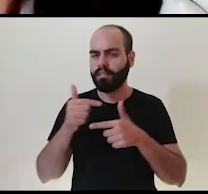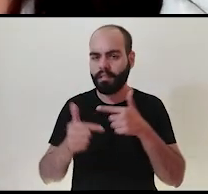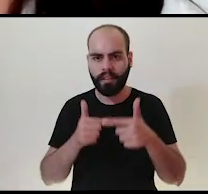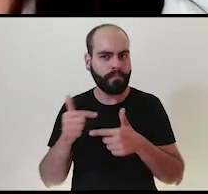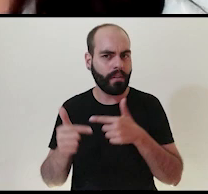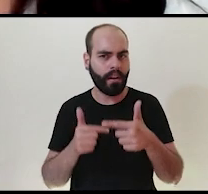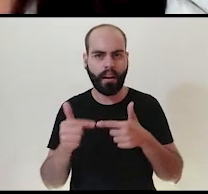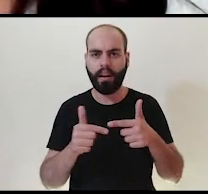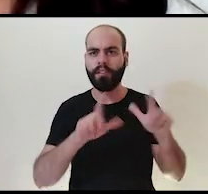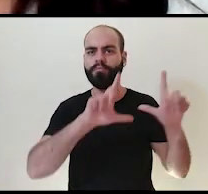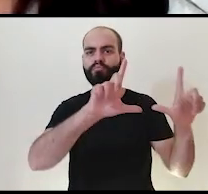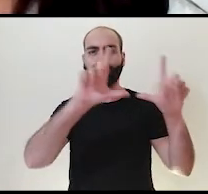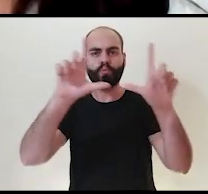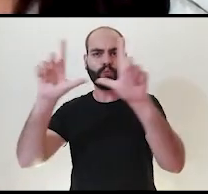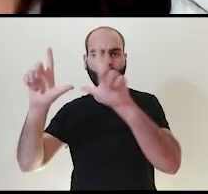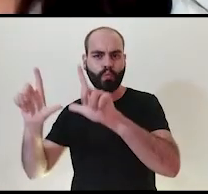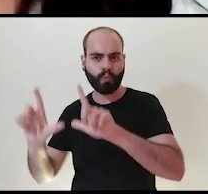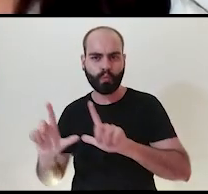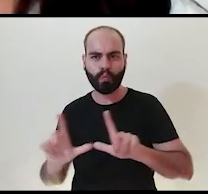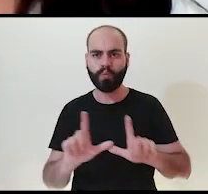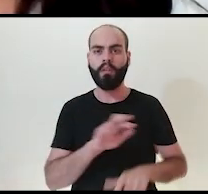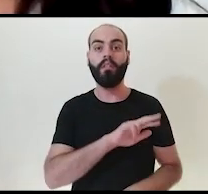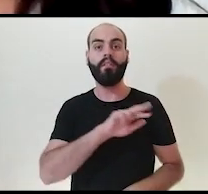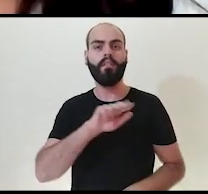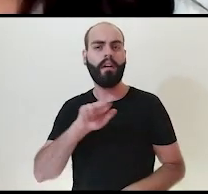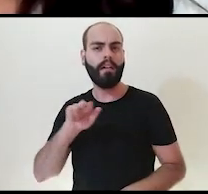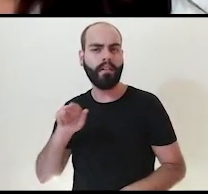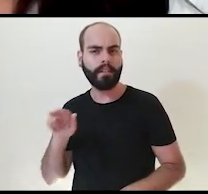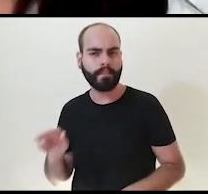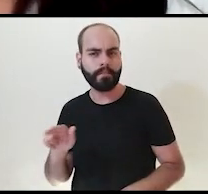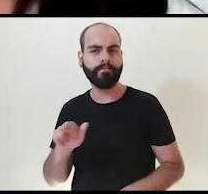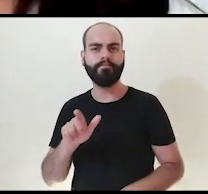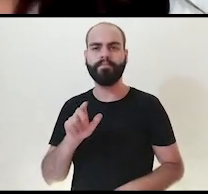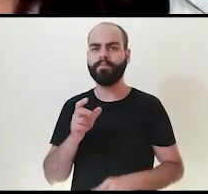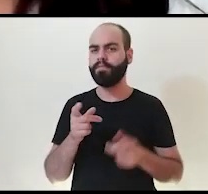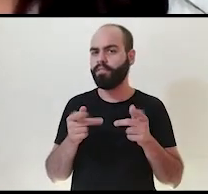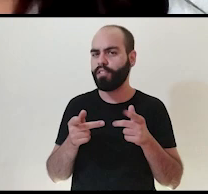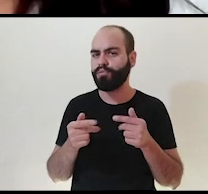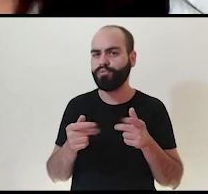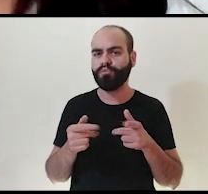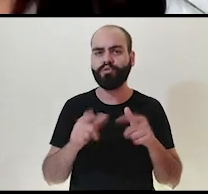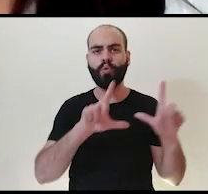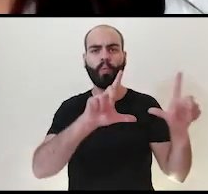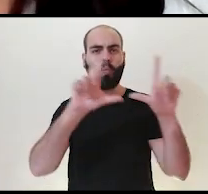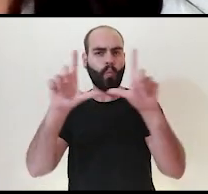participei de algumas exposições, vendi alguns quadros, assim, um trabalho muito